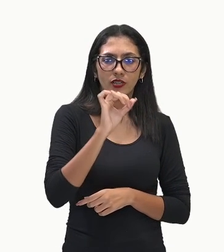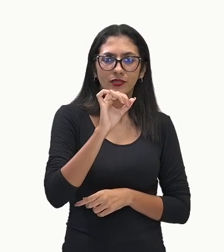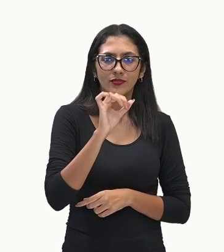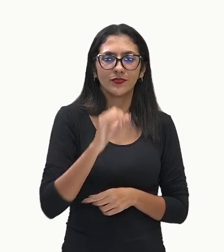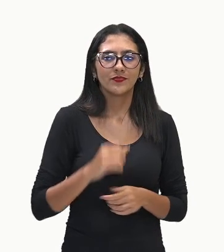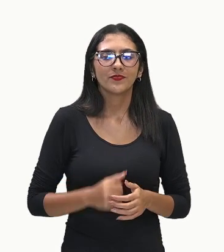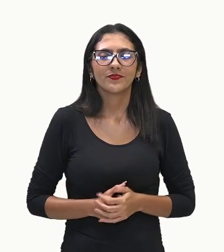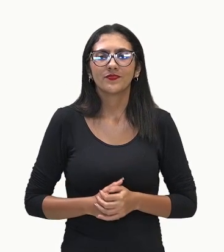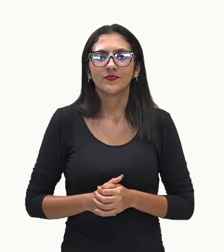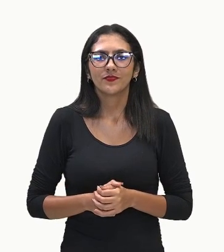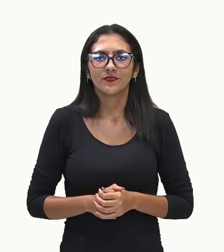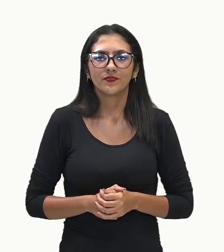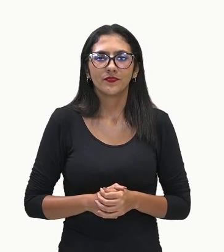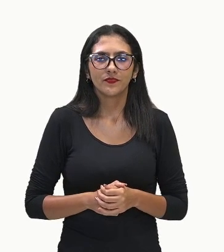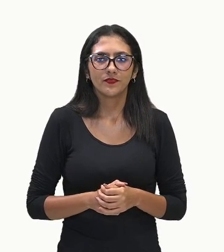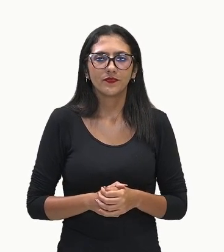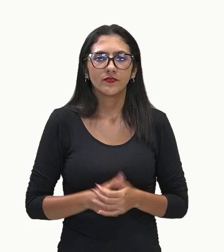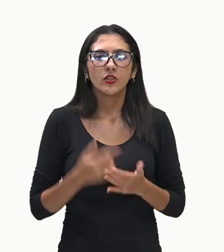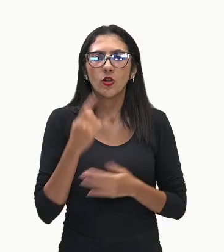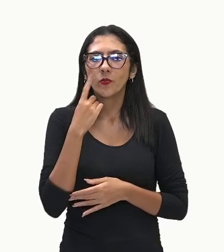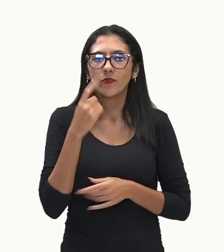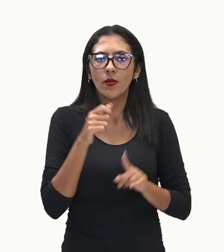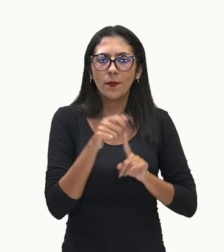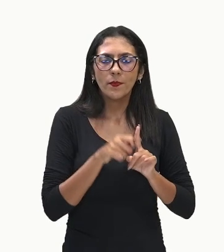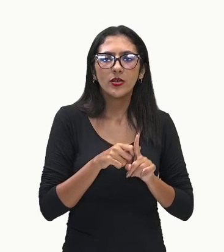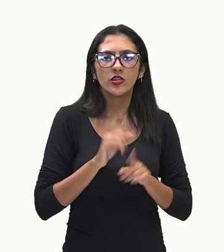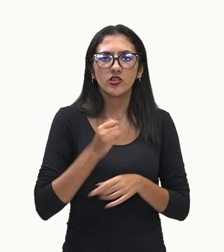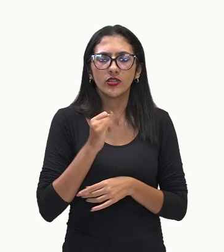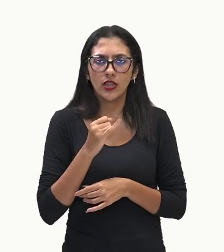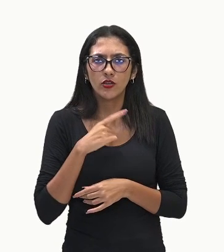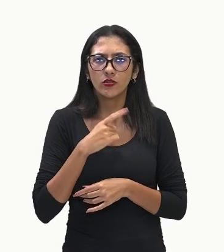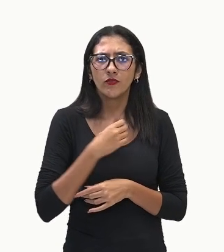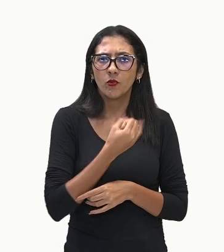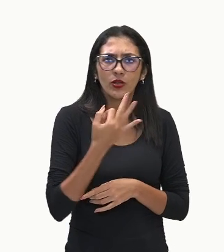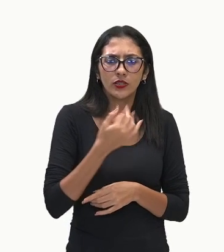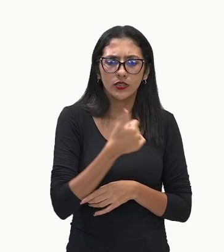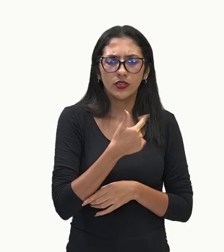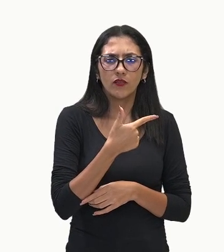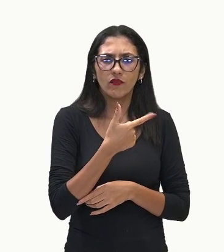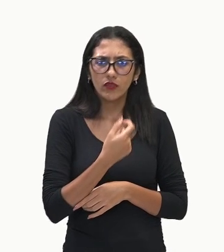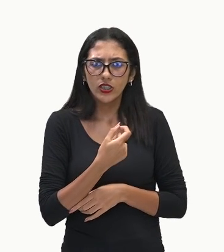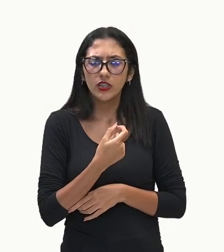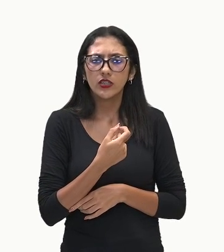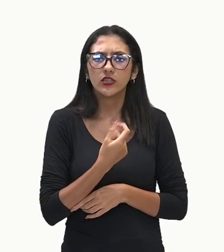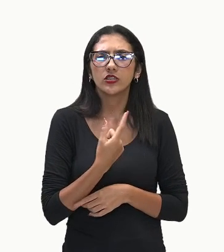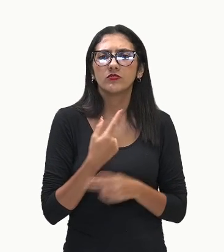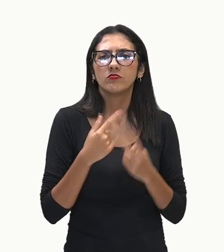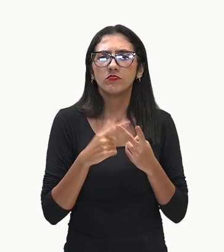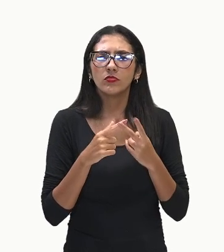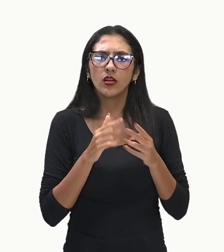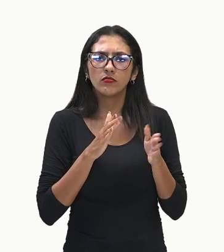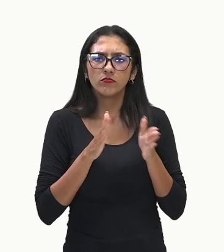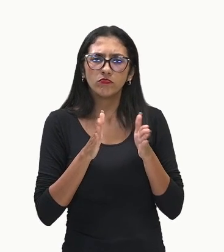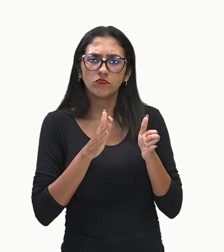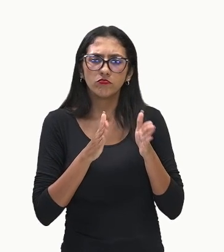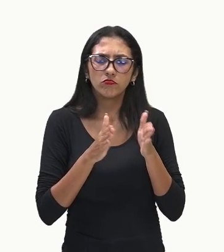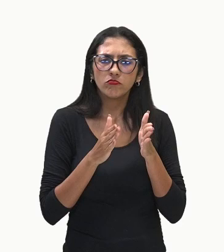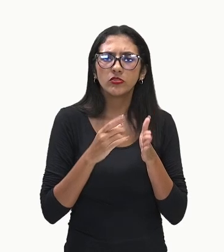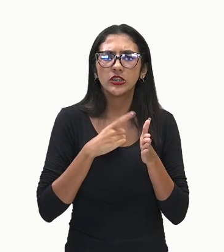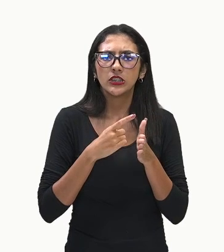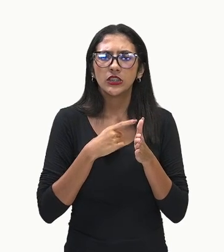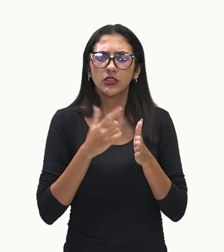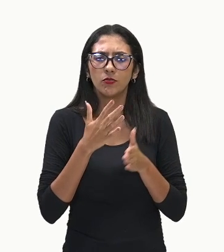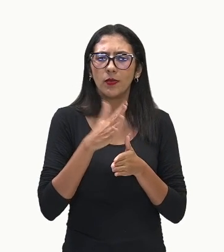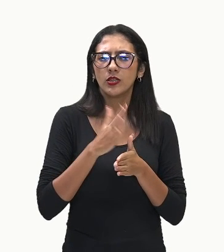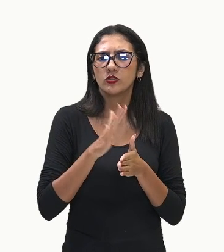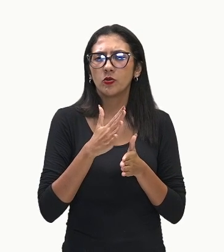Então, ó, em janeiro nós tivemos 120, em fevereiro entre 120, entre 100 e 120, nós vamos ter